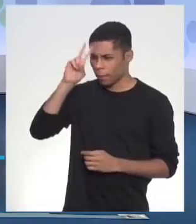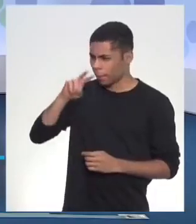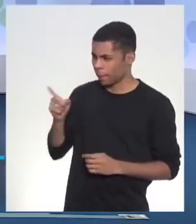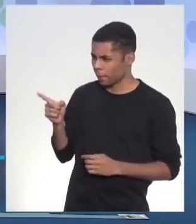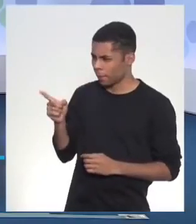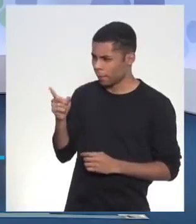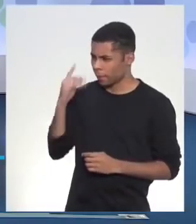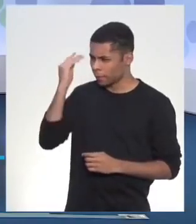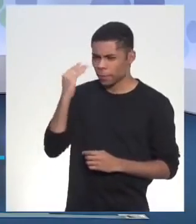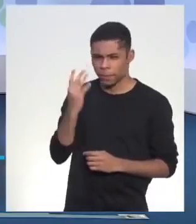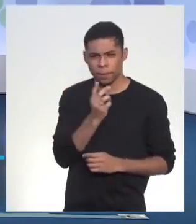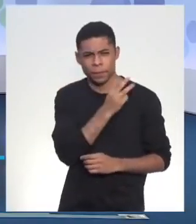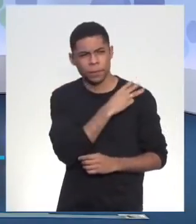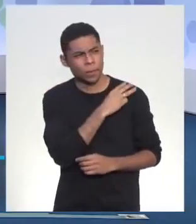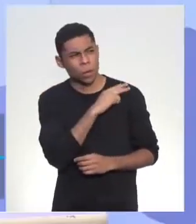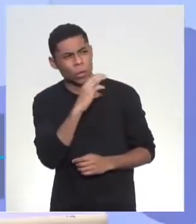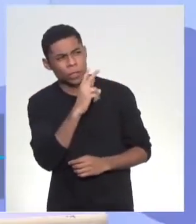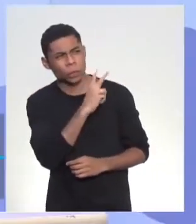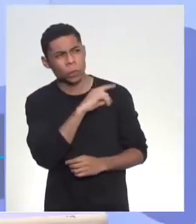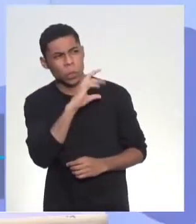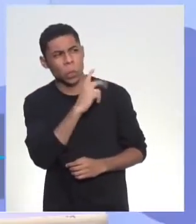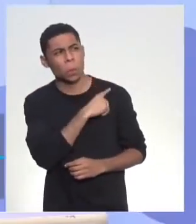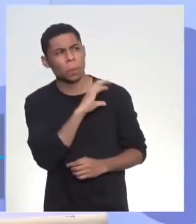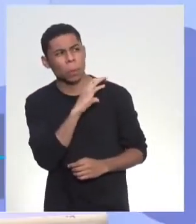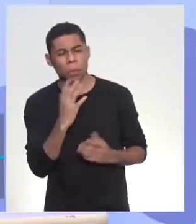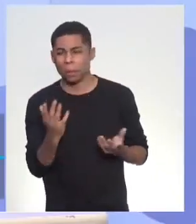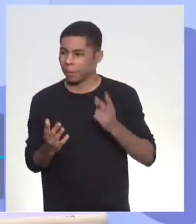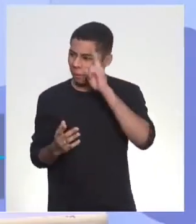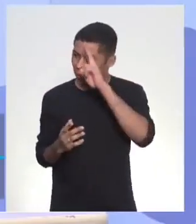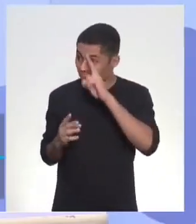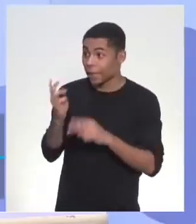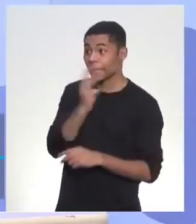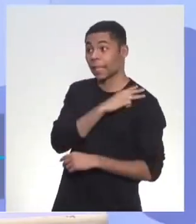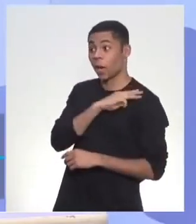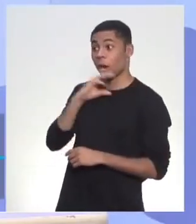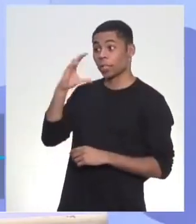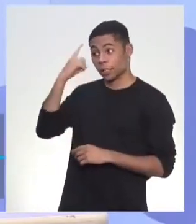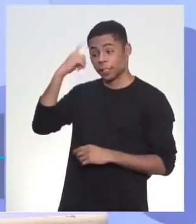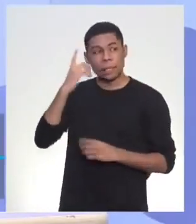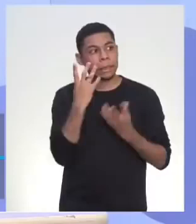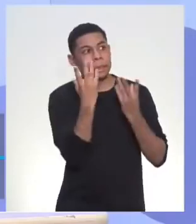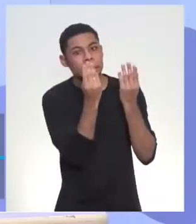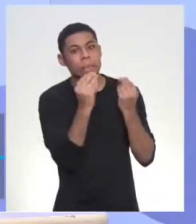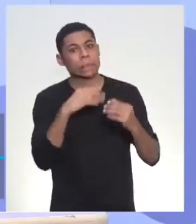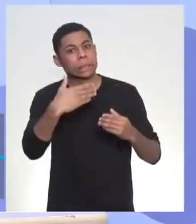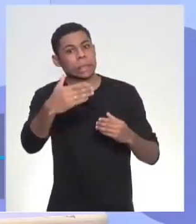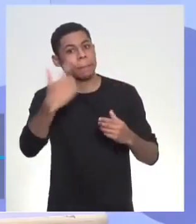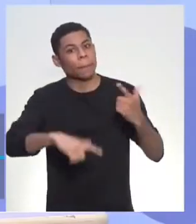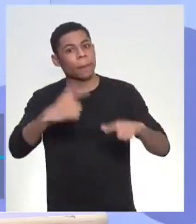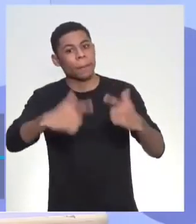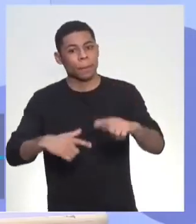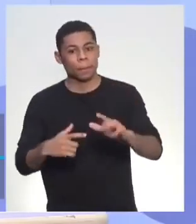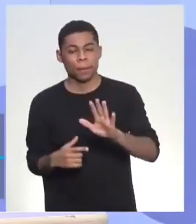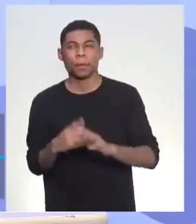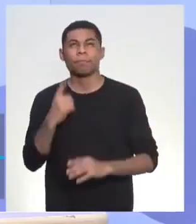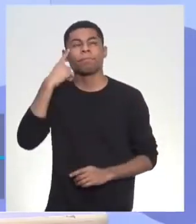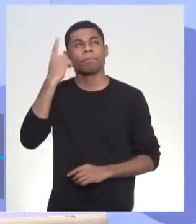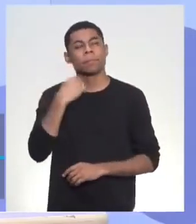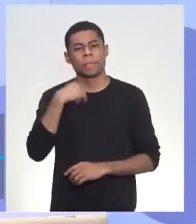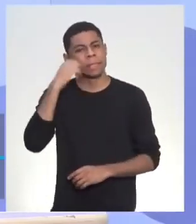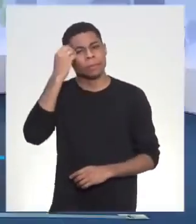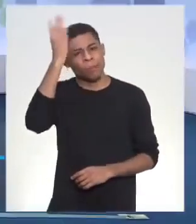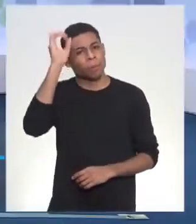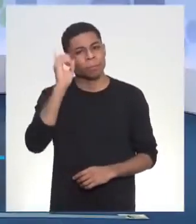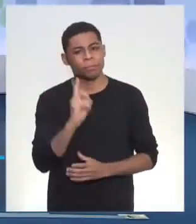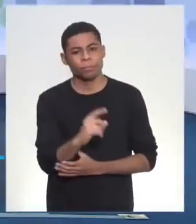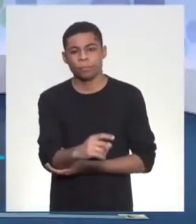Na experiência do terceiro, do segundo, do primeiro, do terceirão? A gente está do terceirão. Foram tantas aí, né? Daqui a pouco vem mais aí, né? Bom, não lembro qual